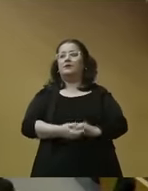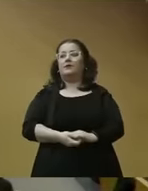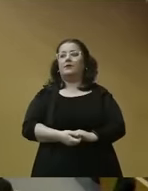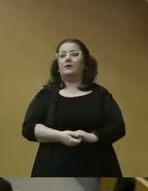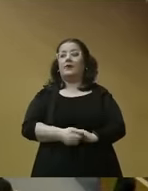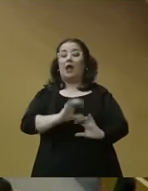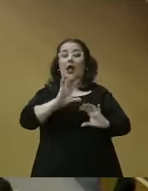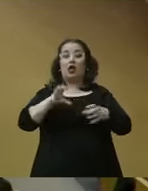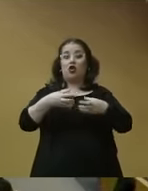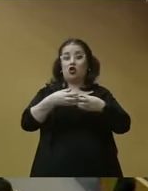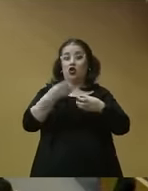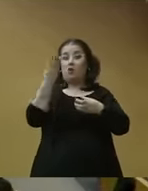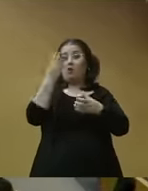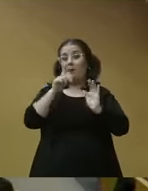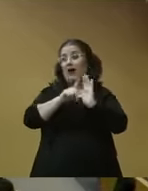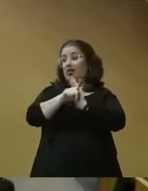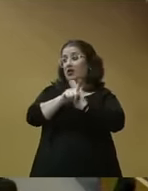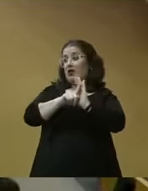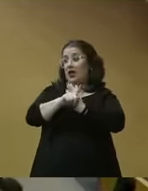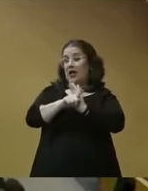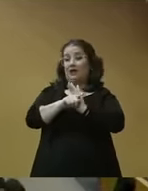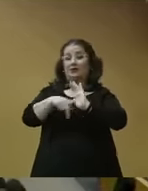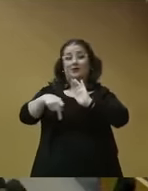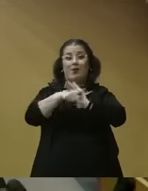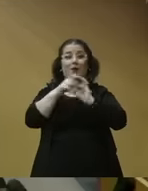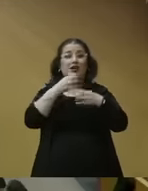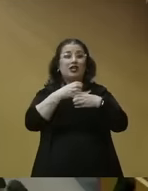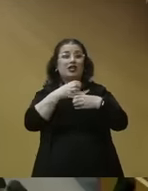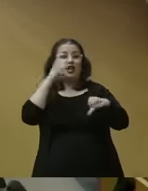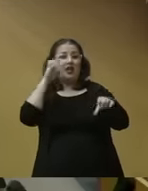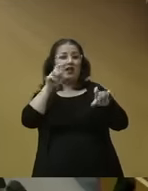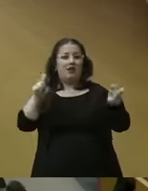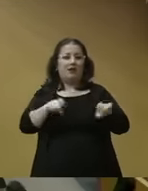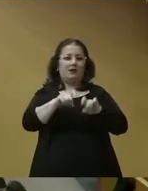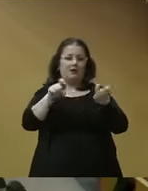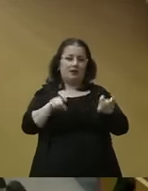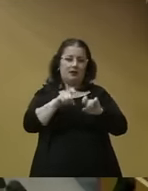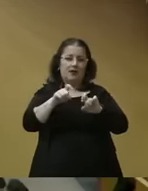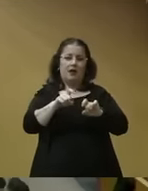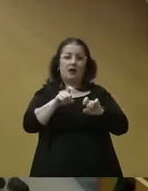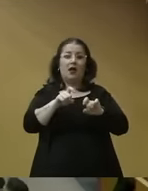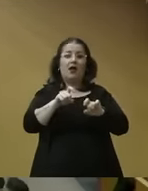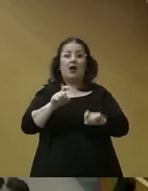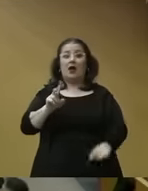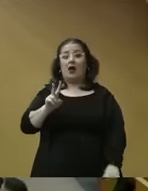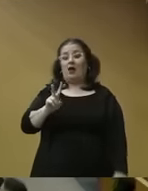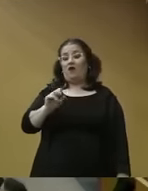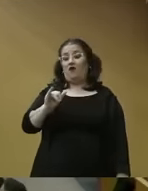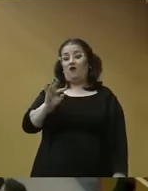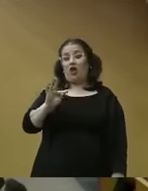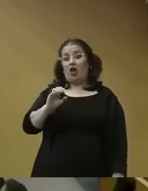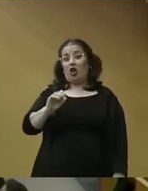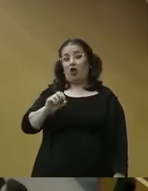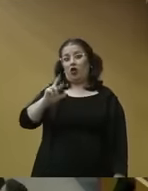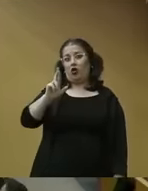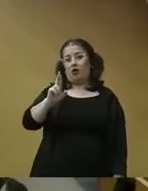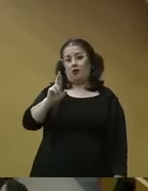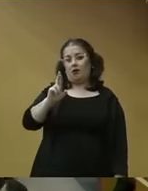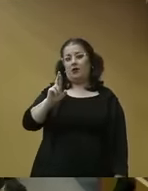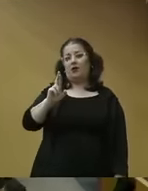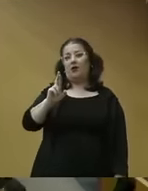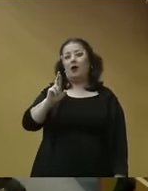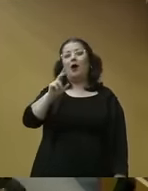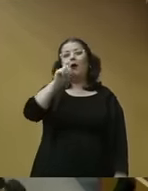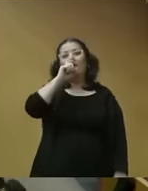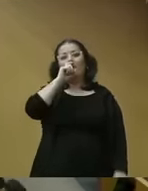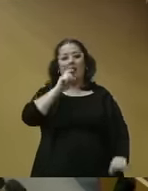Turma de bacharelado em Engenharia da Computação. Vitor Cunde Bergman, filho